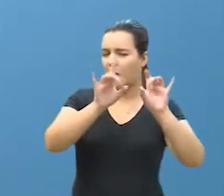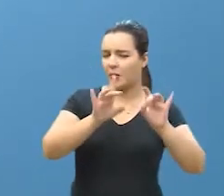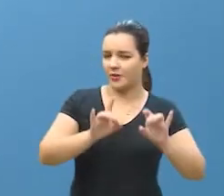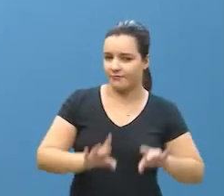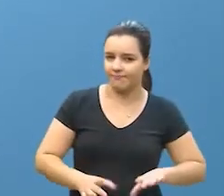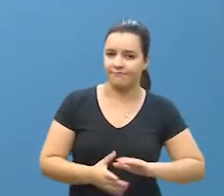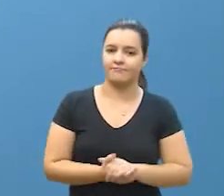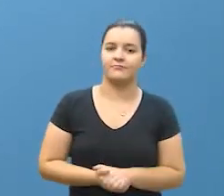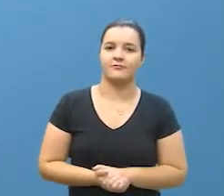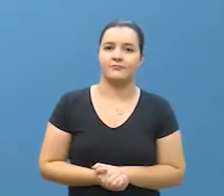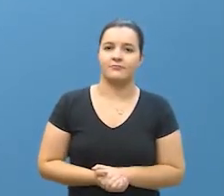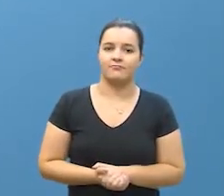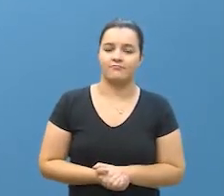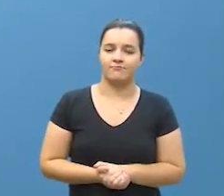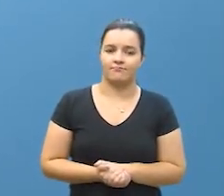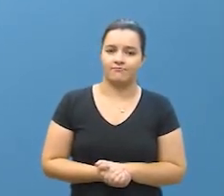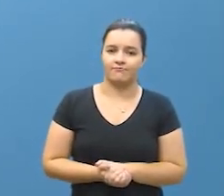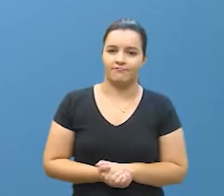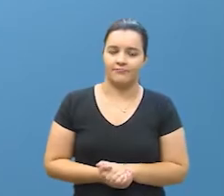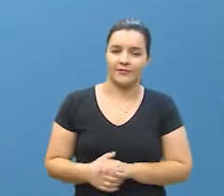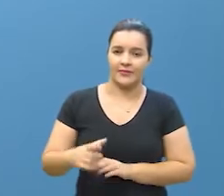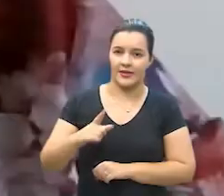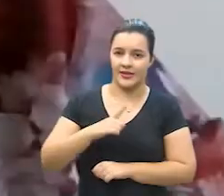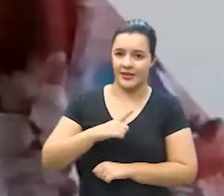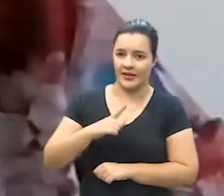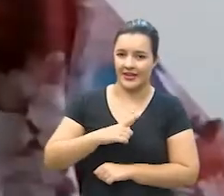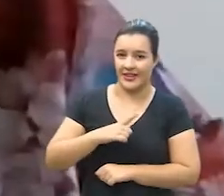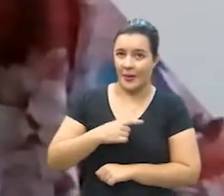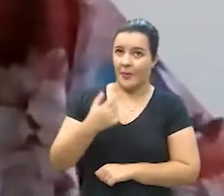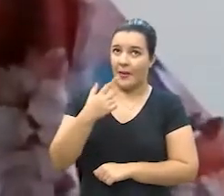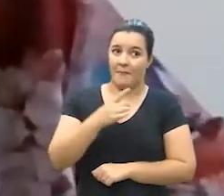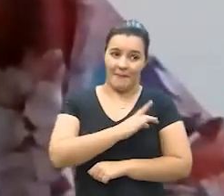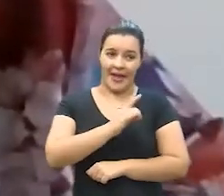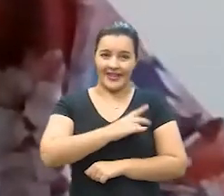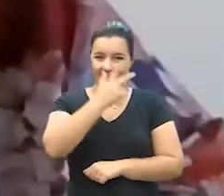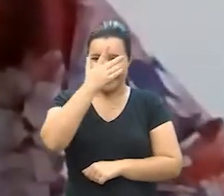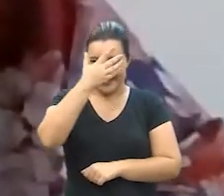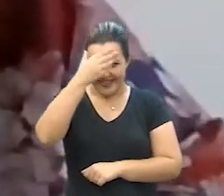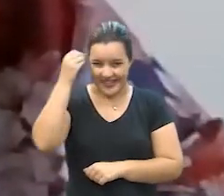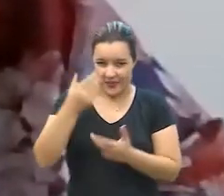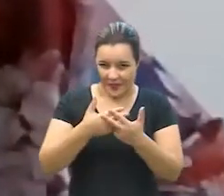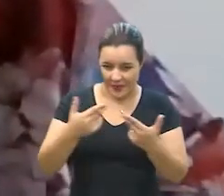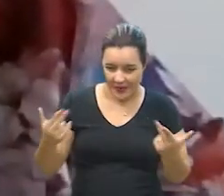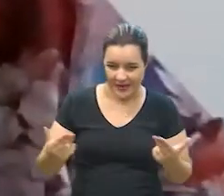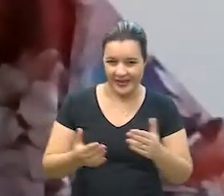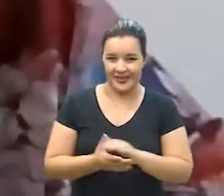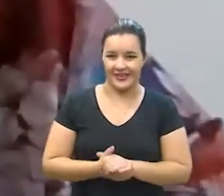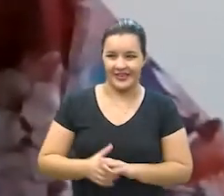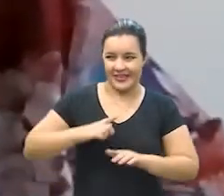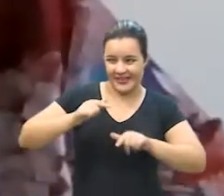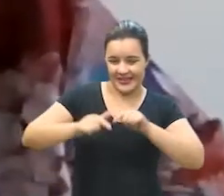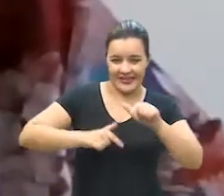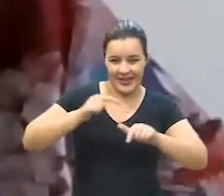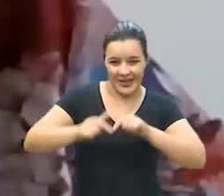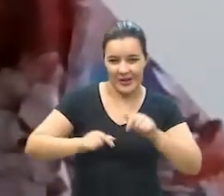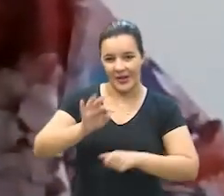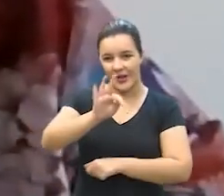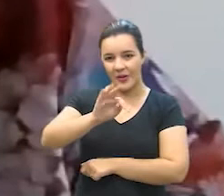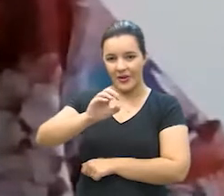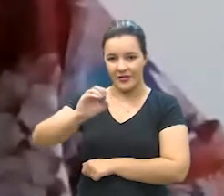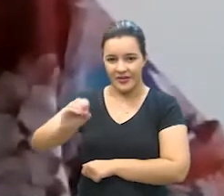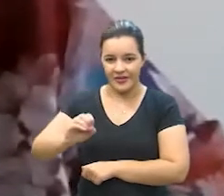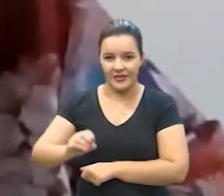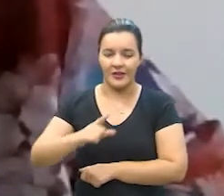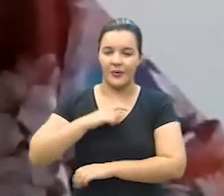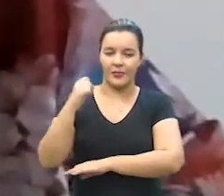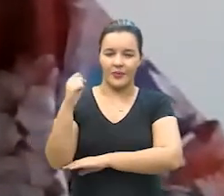especializados, nós temos, eu tenho até receio de esquecer de alguém, mas nós temos trabalho de terapia